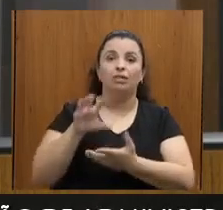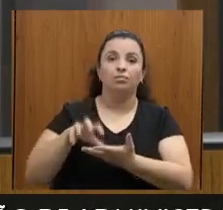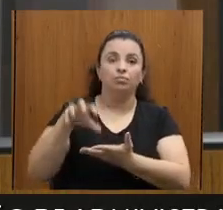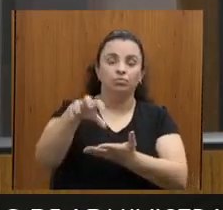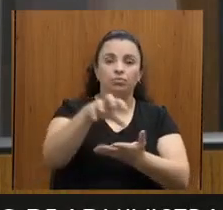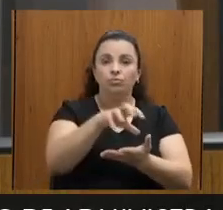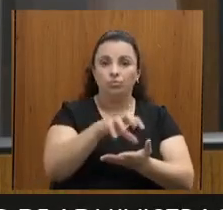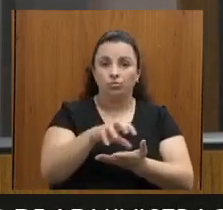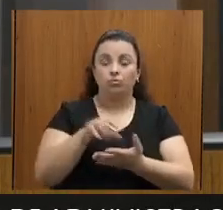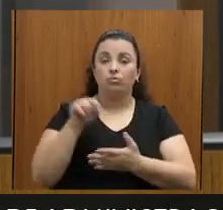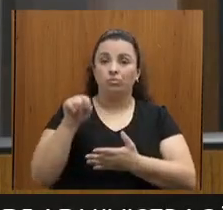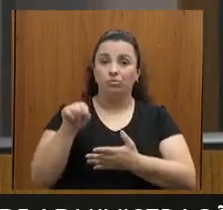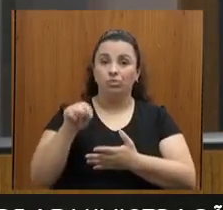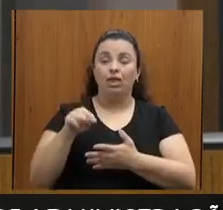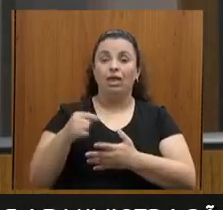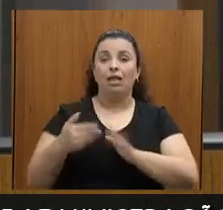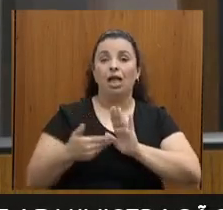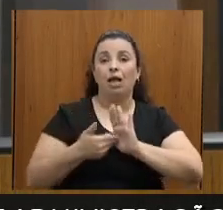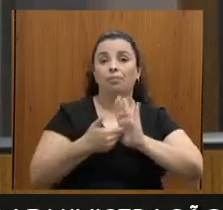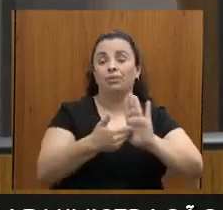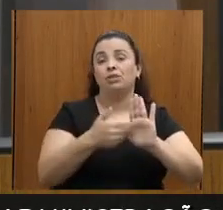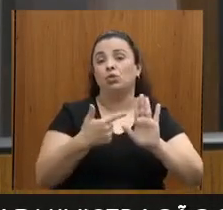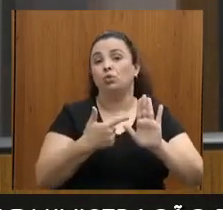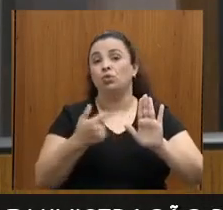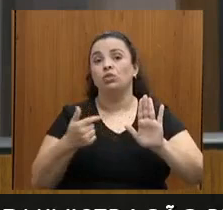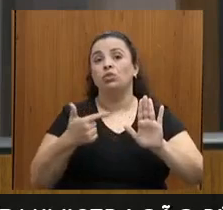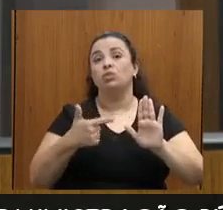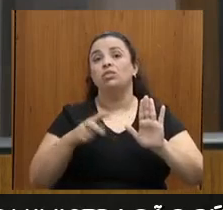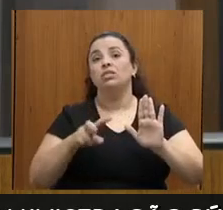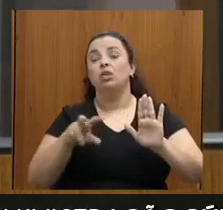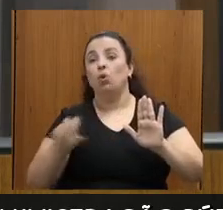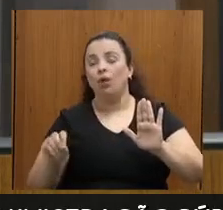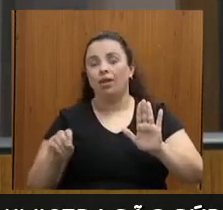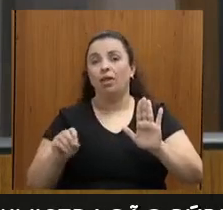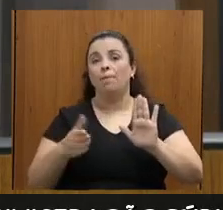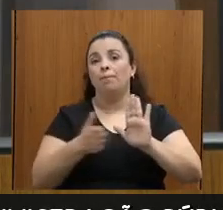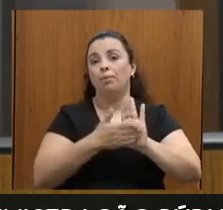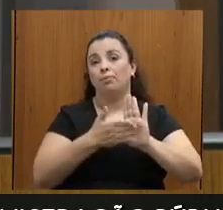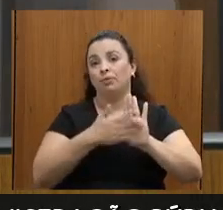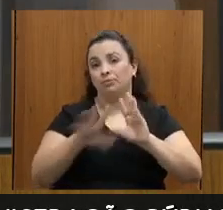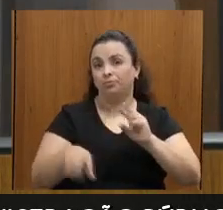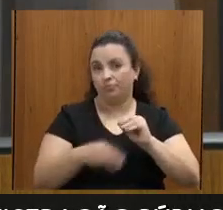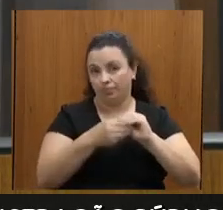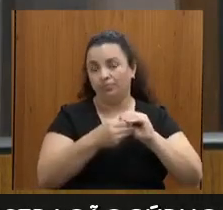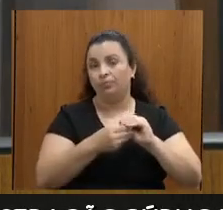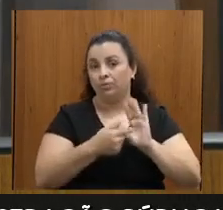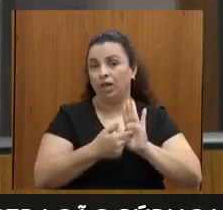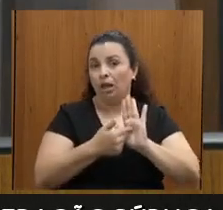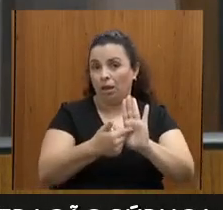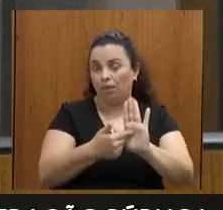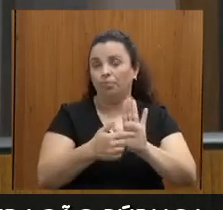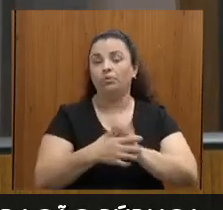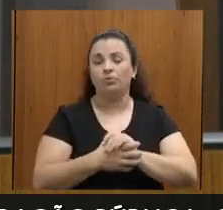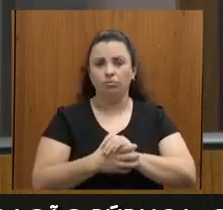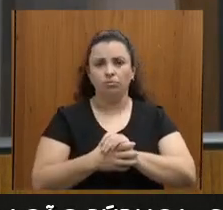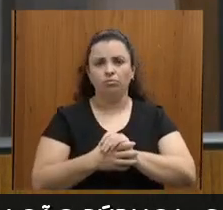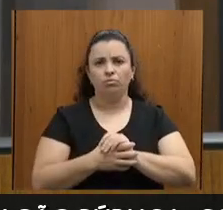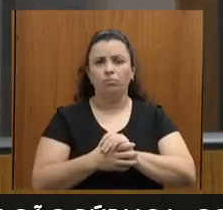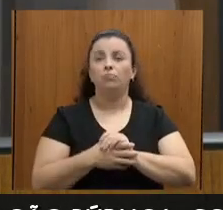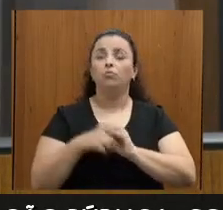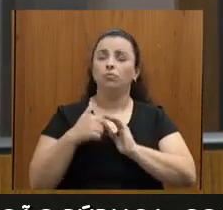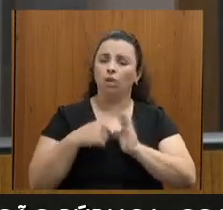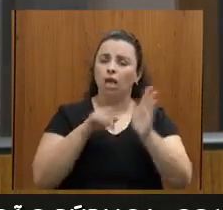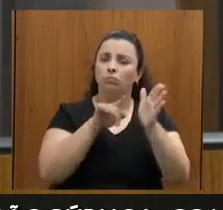apresentaram mais de 250 propostas de emendas. E, de forma, na consulta